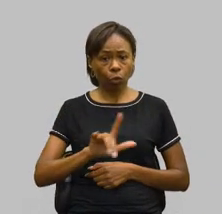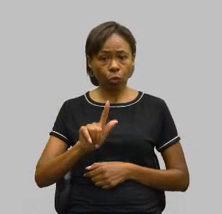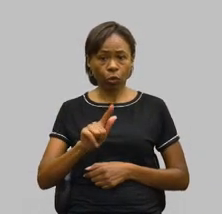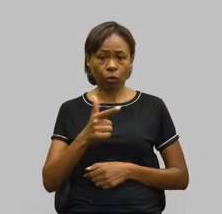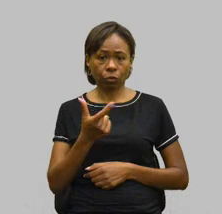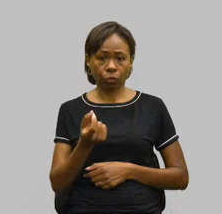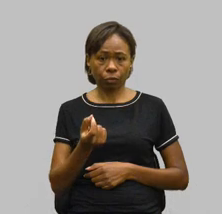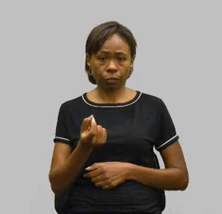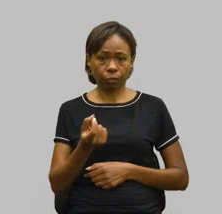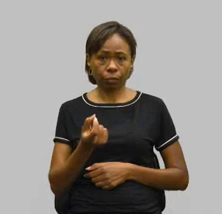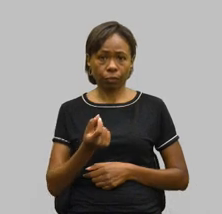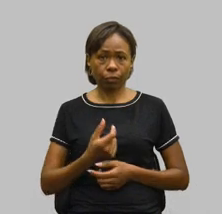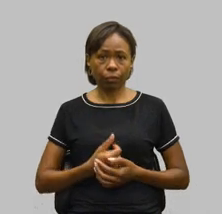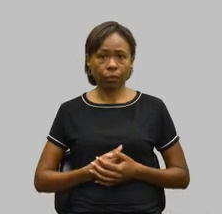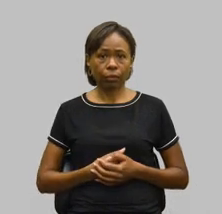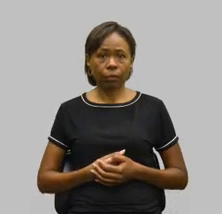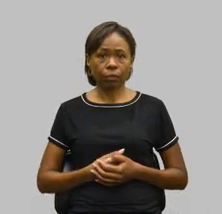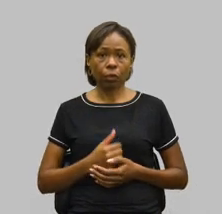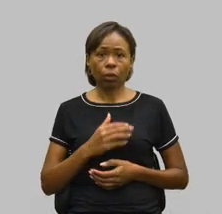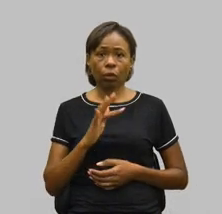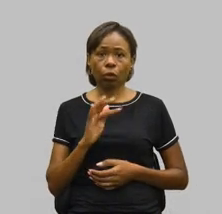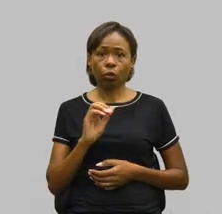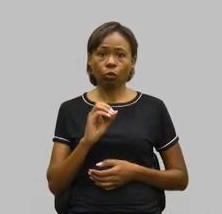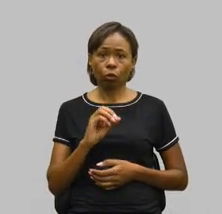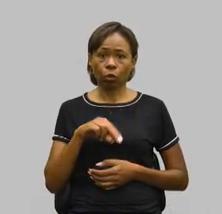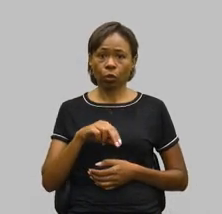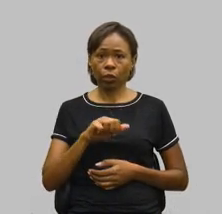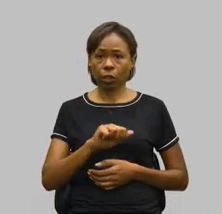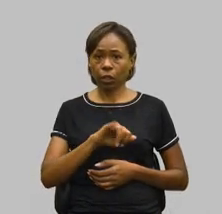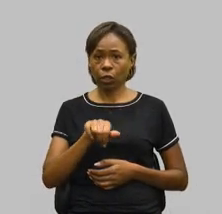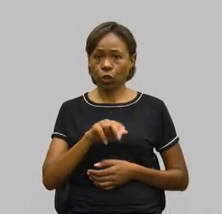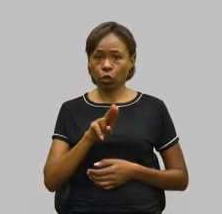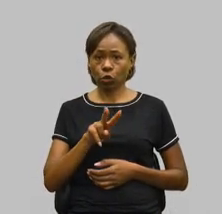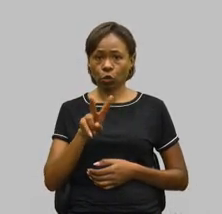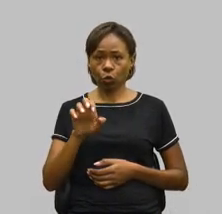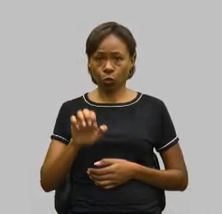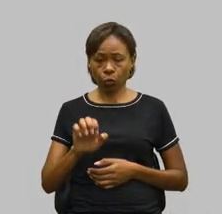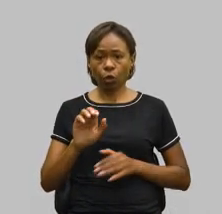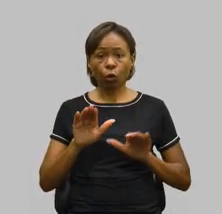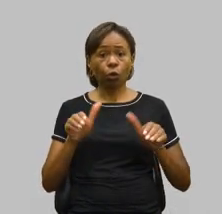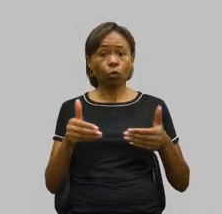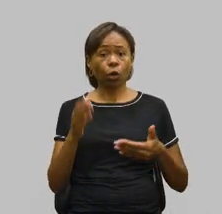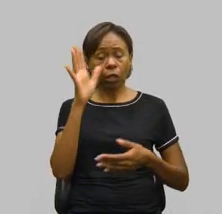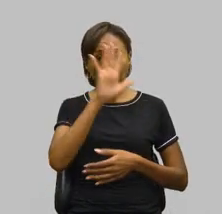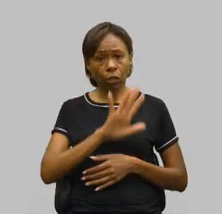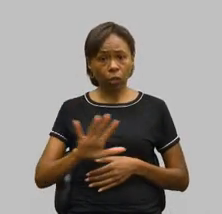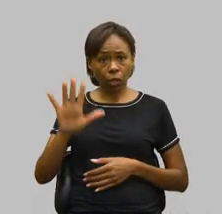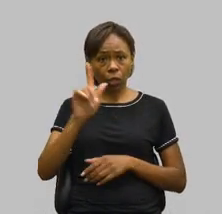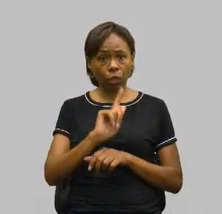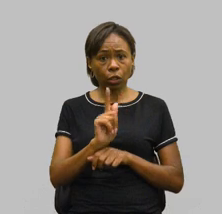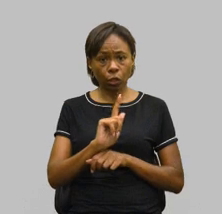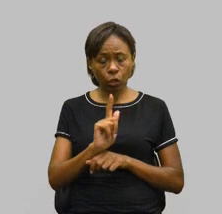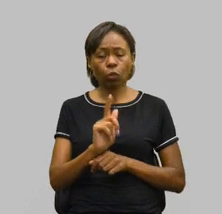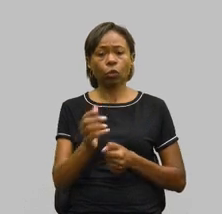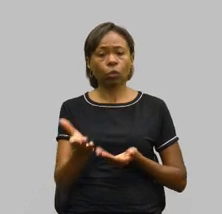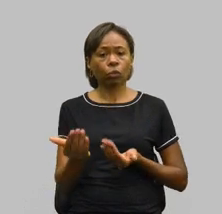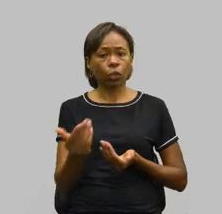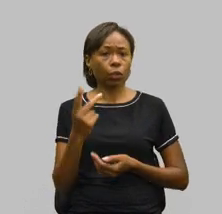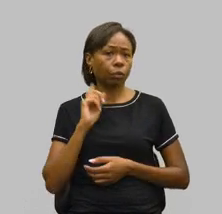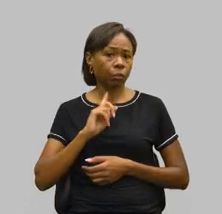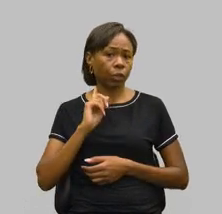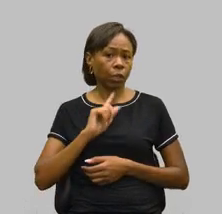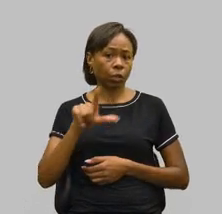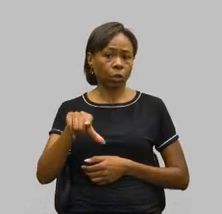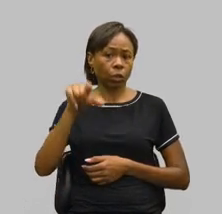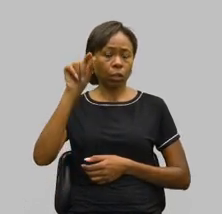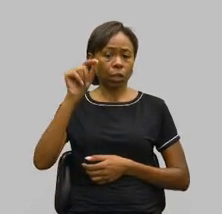G20 F juuf também presença no fórum Nacional de gestores estaduais da Juventude Minas Gerais foi eleito